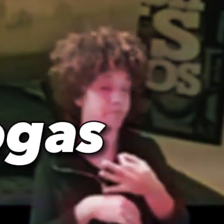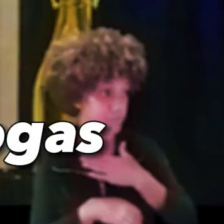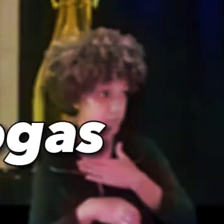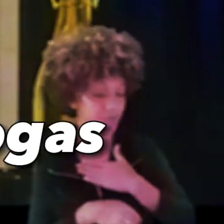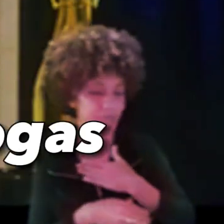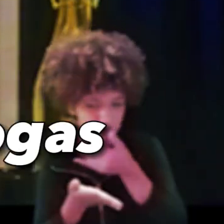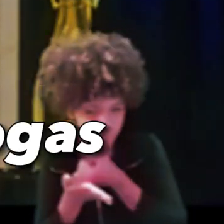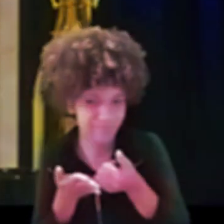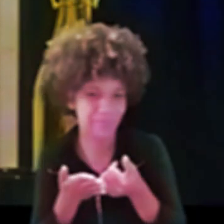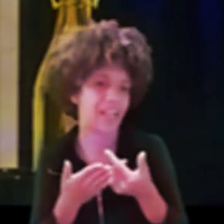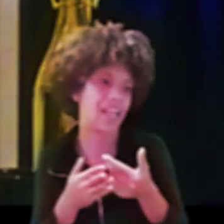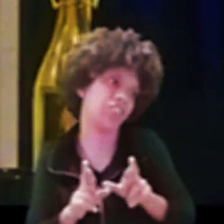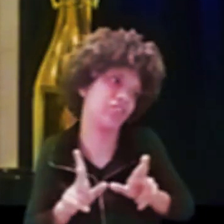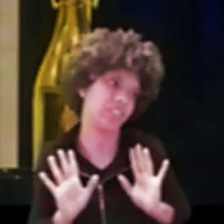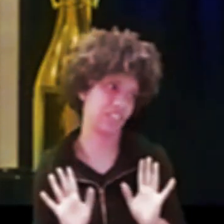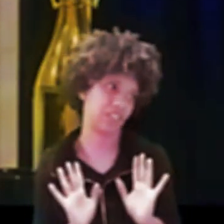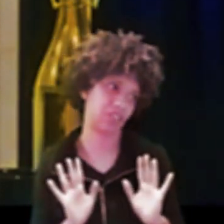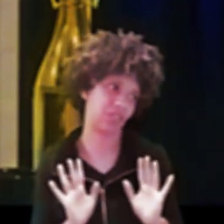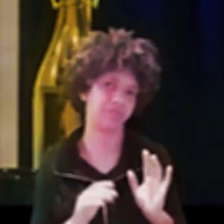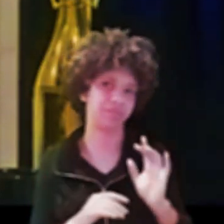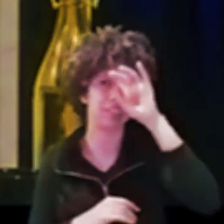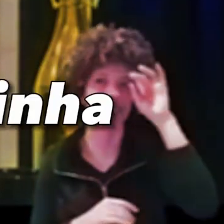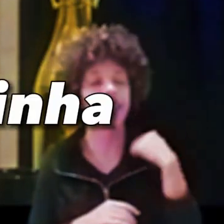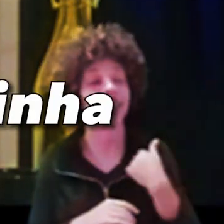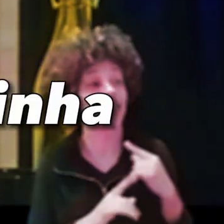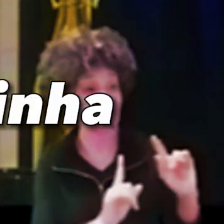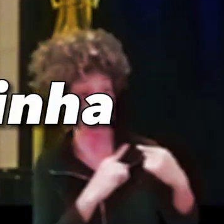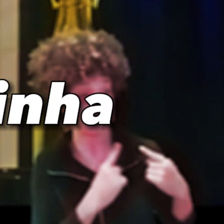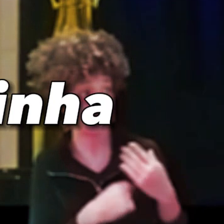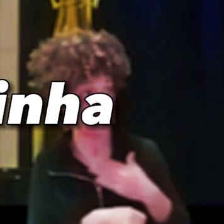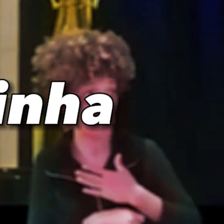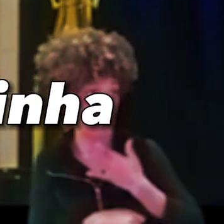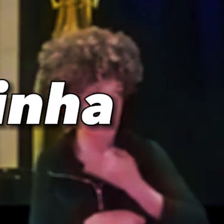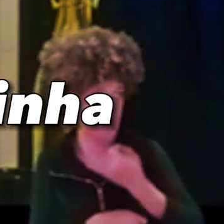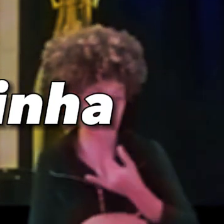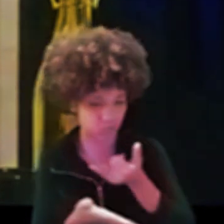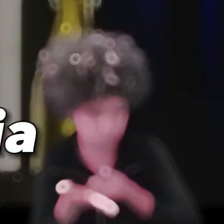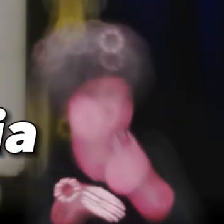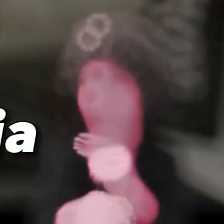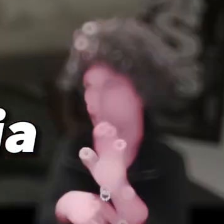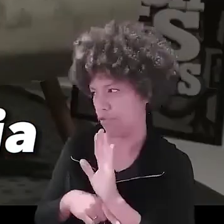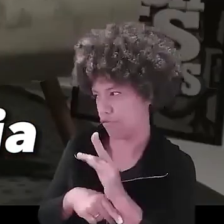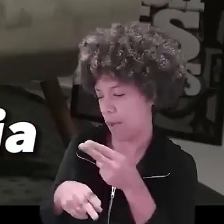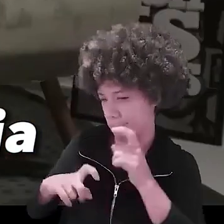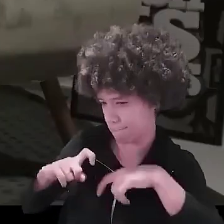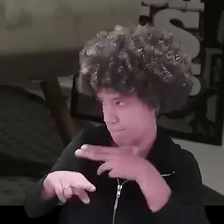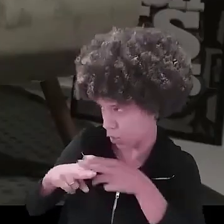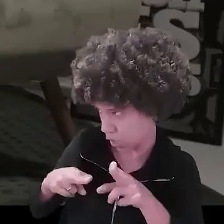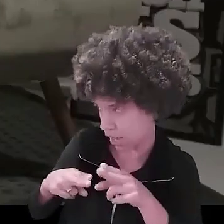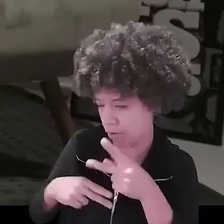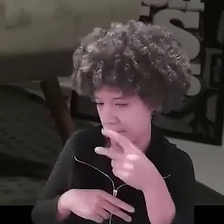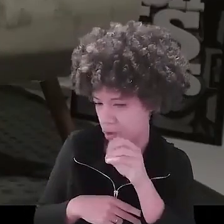Cara, minha opinião sobre drogas, cara, é uma opinião muito controversa. E eu sou muito criticado pela minha opinião sobre drogas. Você tá falando da